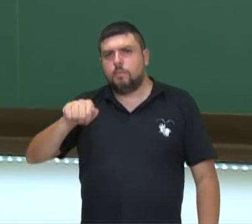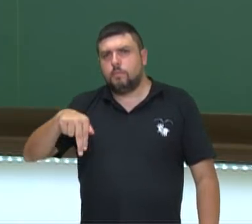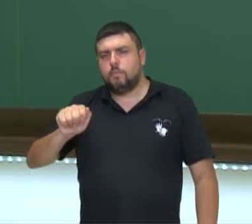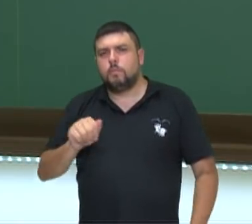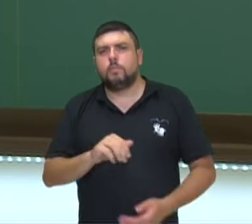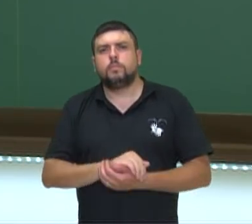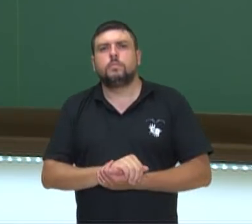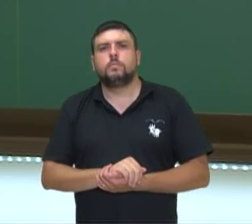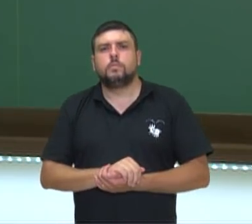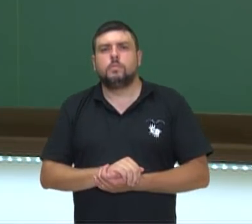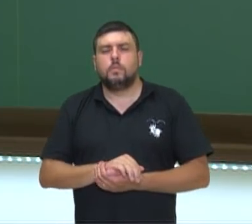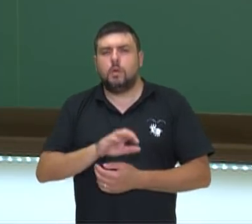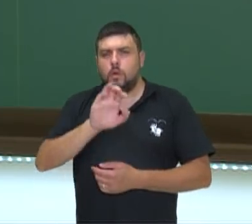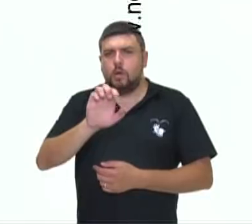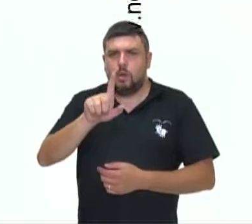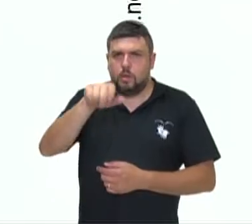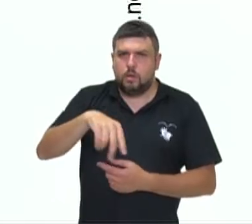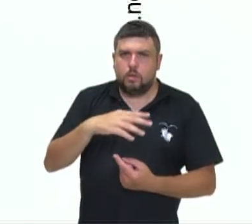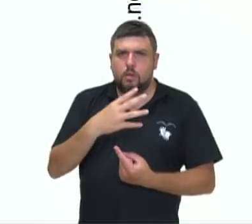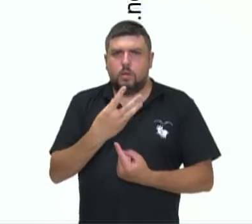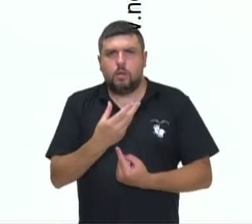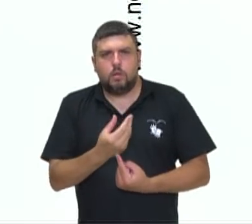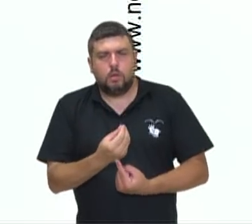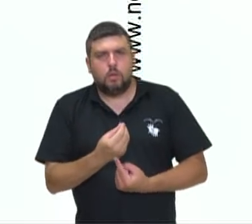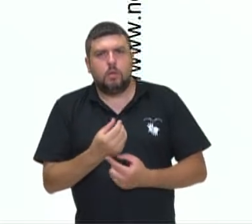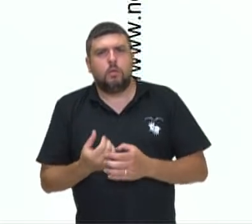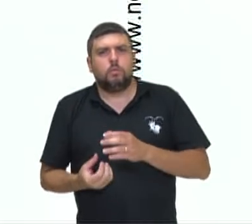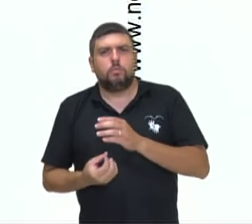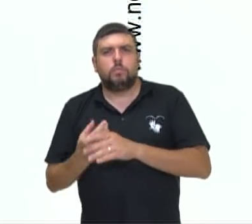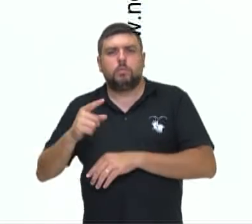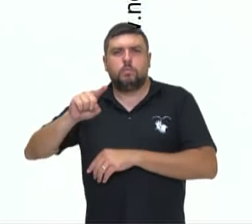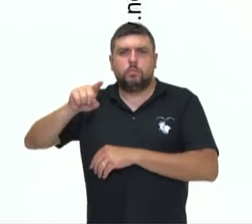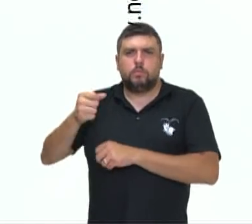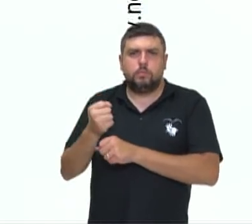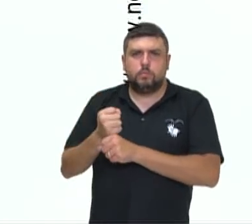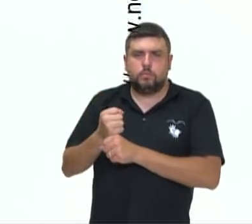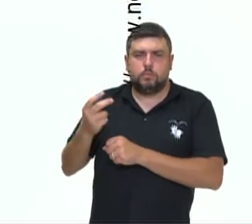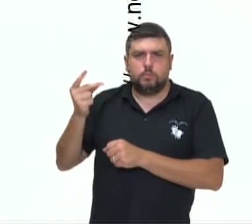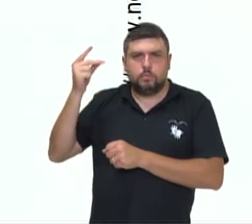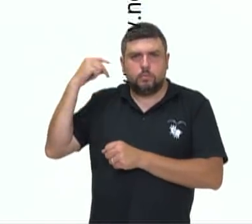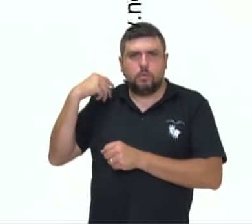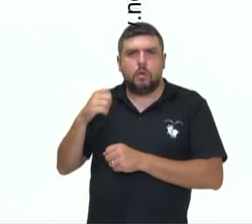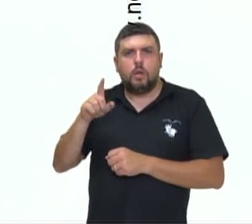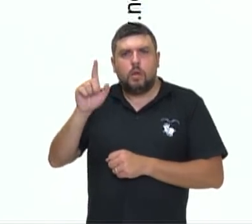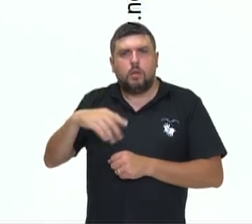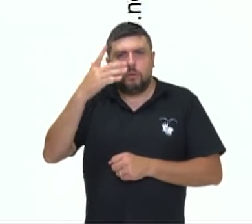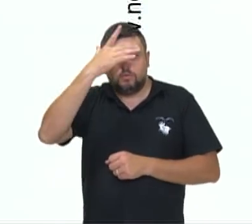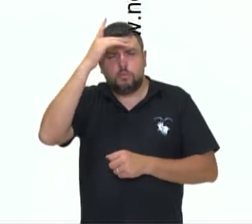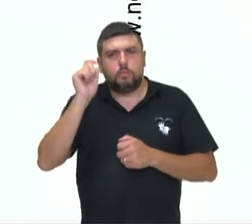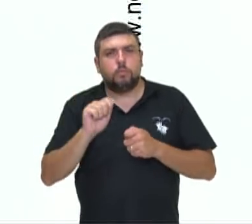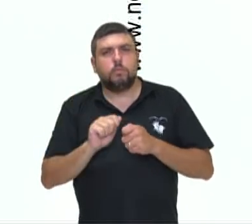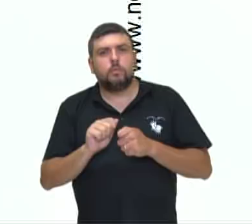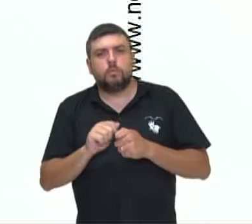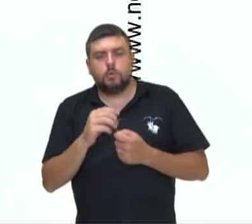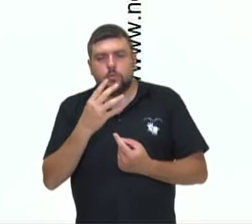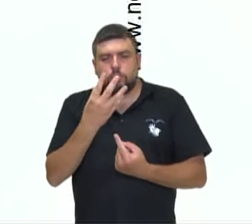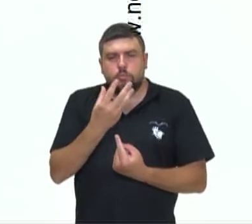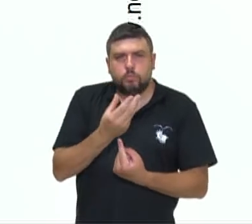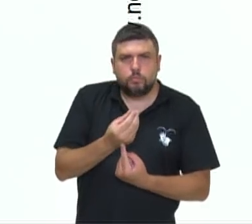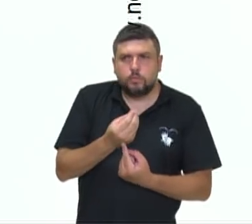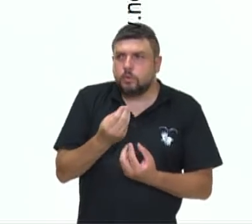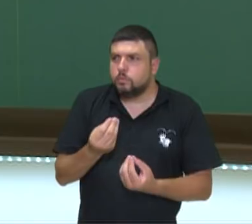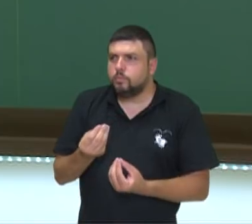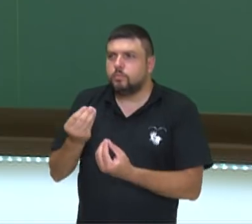nasceu há mais ou menos 1000 anos atrás e tem origem no ritual onde as pessoas faziam um arranjo de flores para oferecer a Buda. Então,